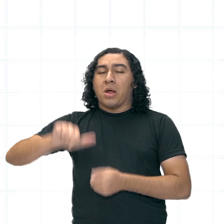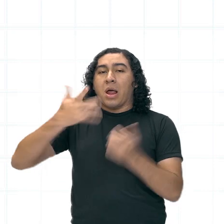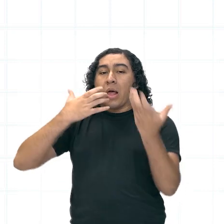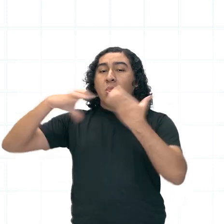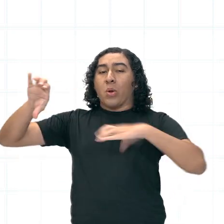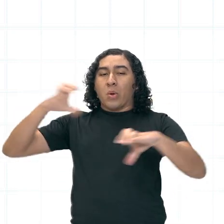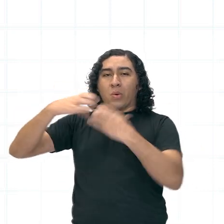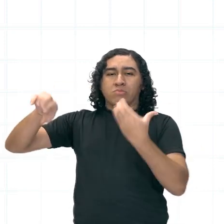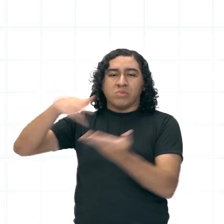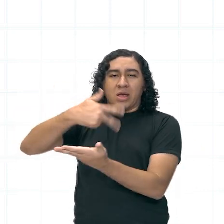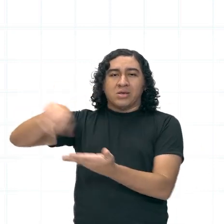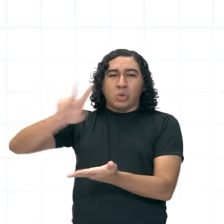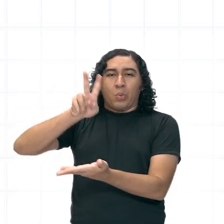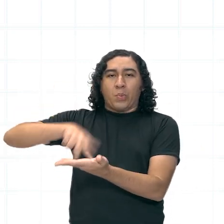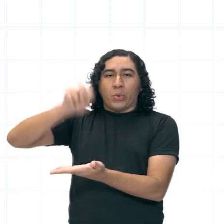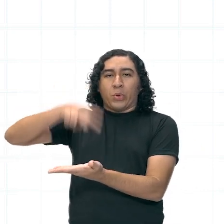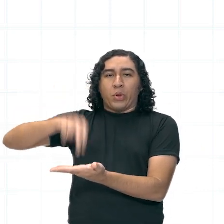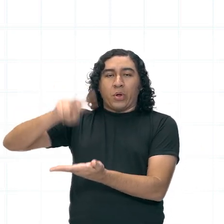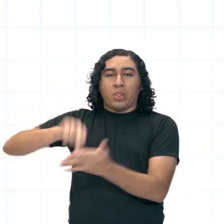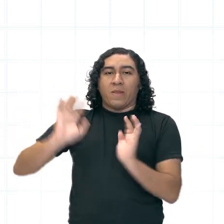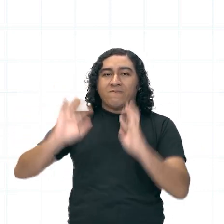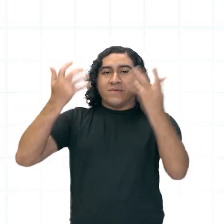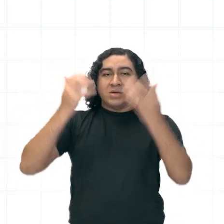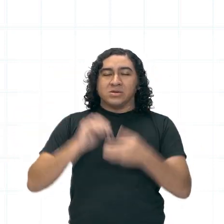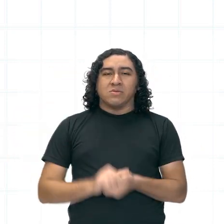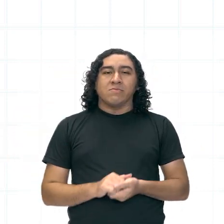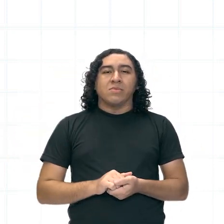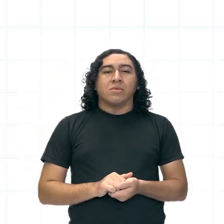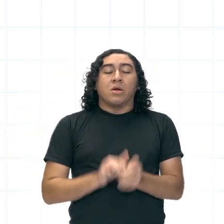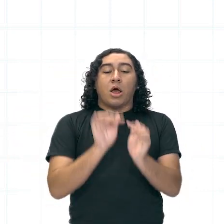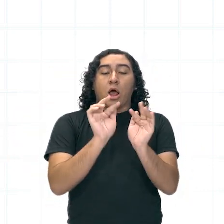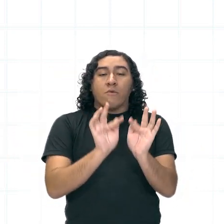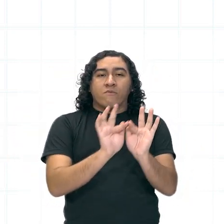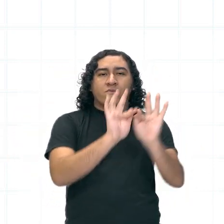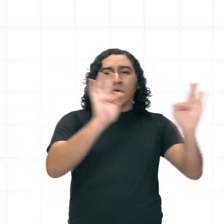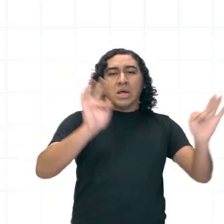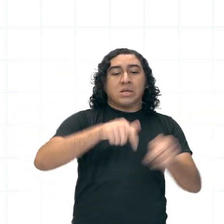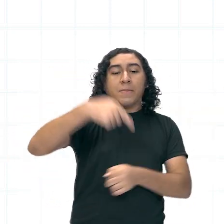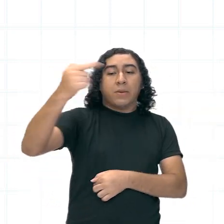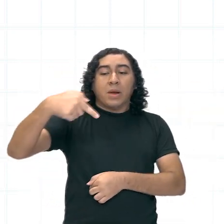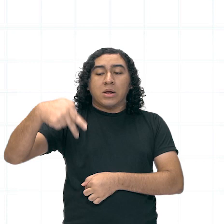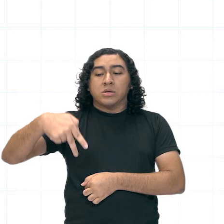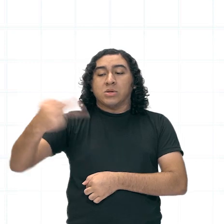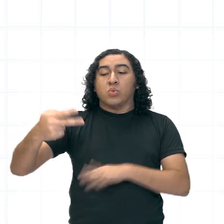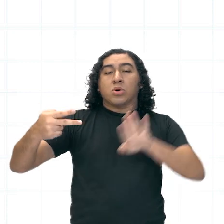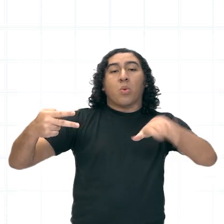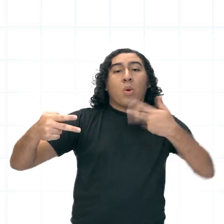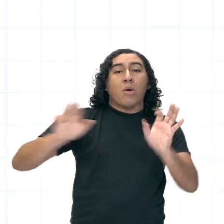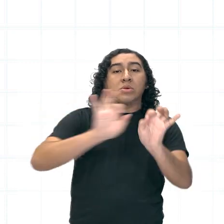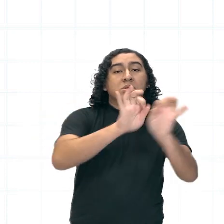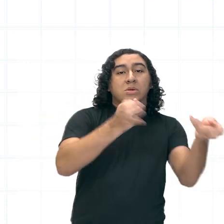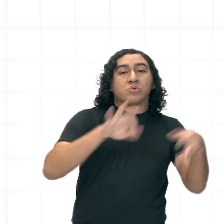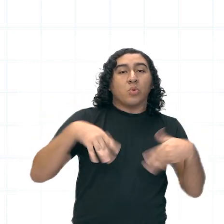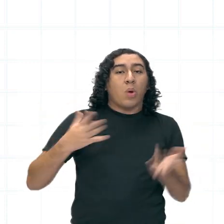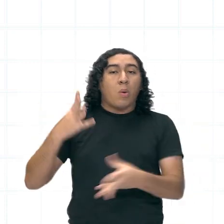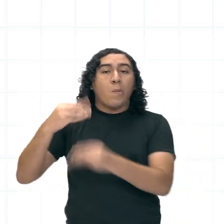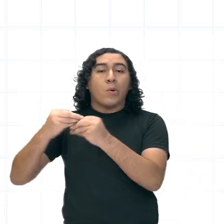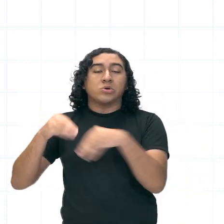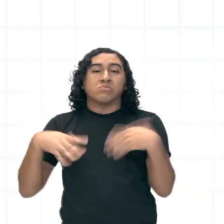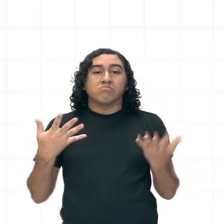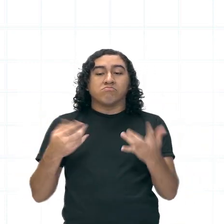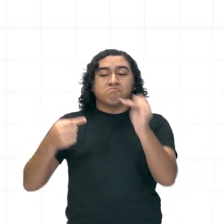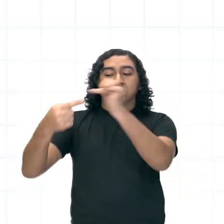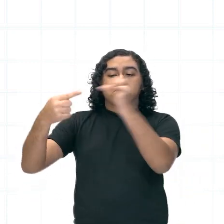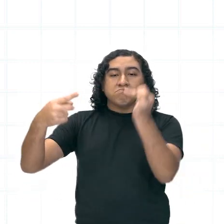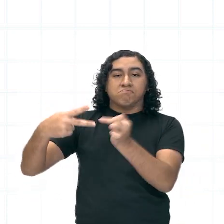na festa. Faço a pergunta agora a vocês. Qual desses enunciados é um período simples e qual desse